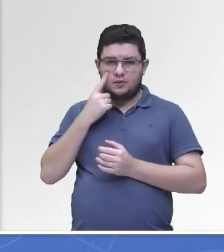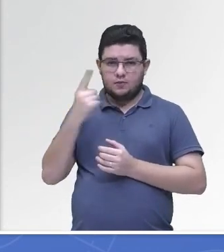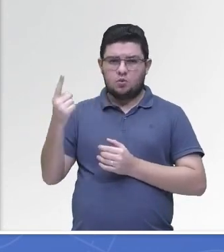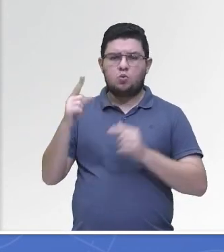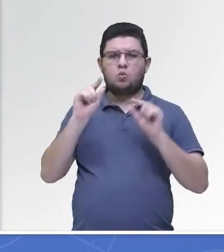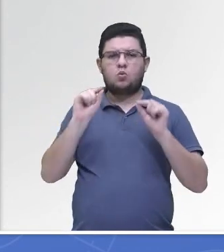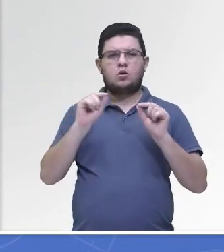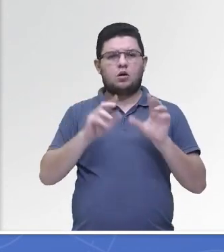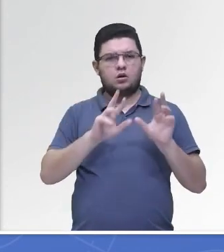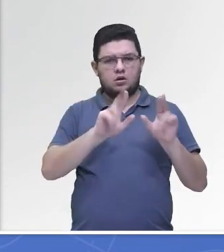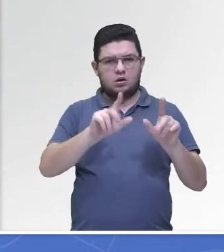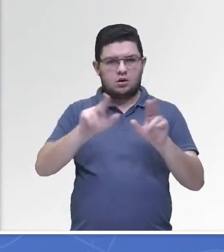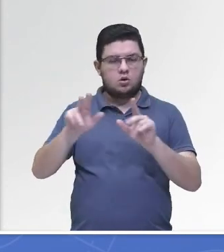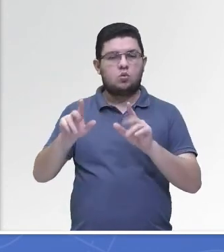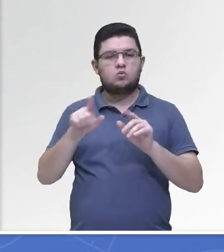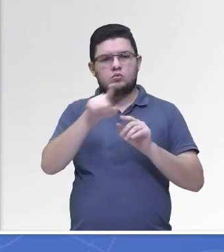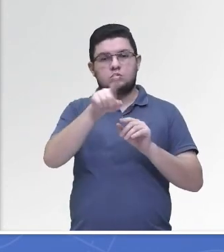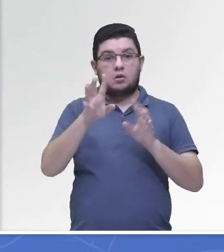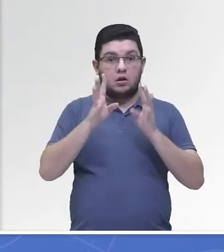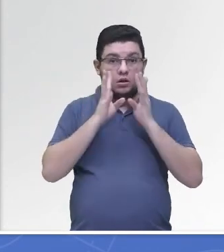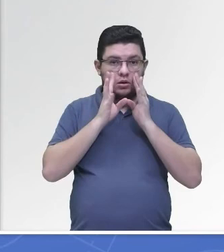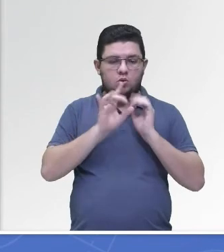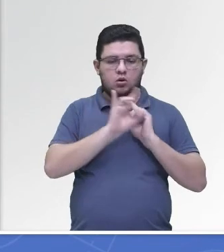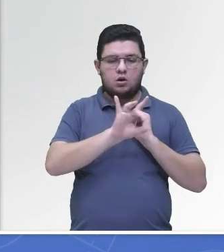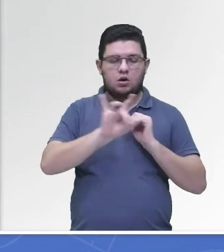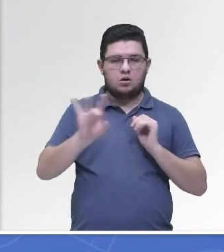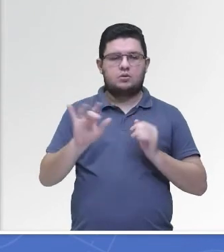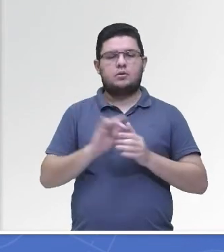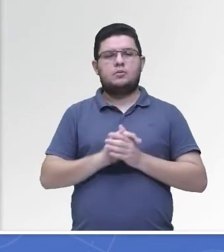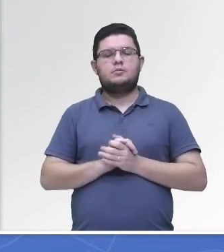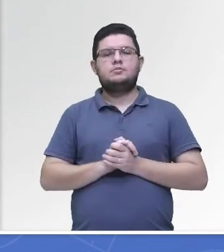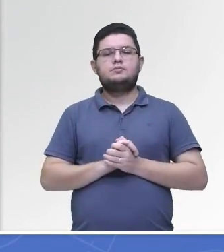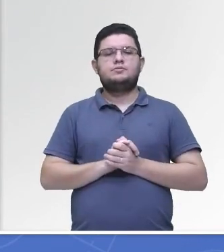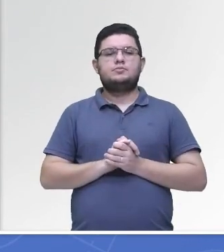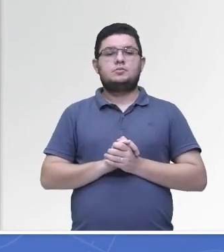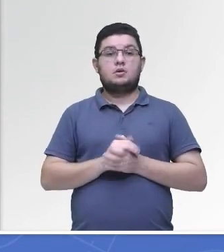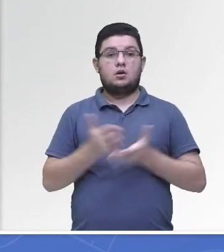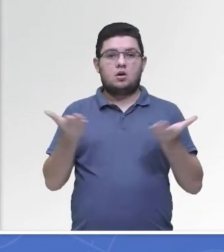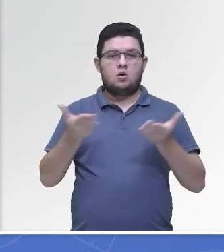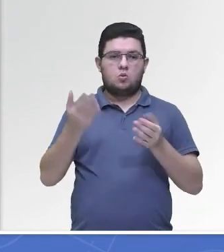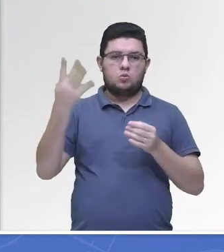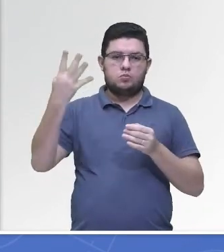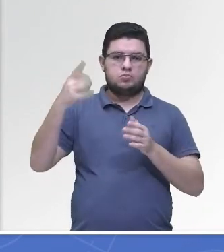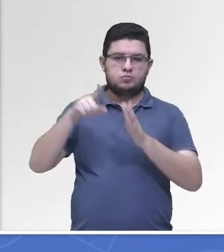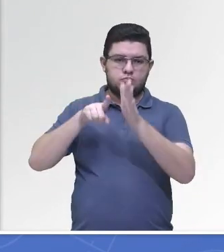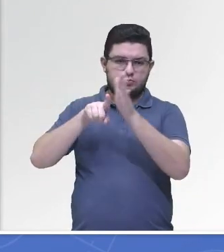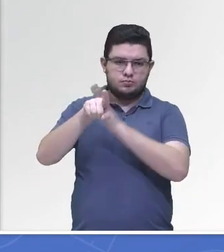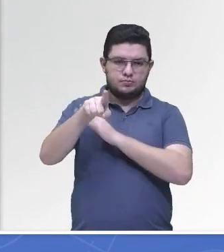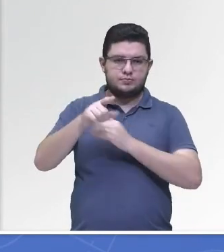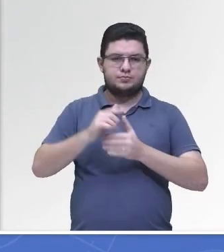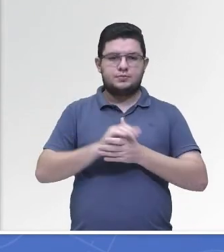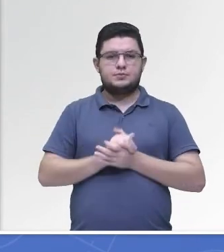carbono? Analisem carbono por carbono. Vamos para a nossa próxima questão.